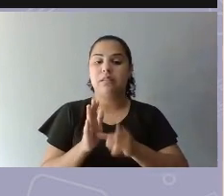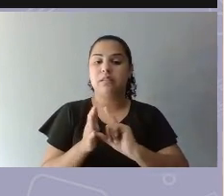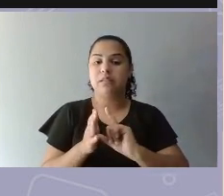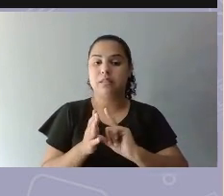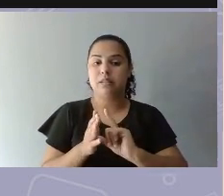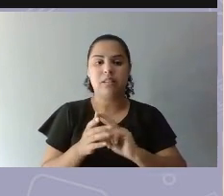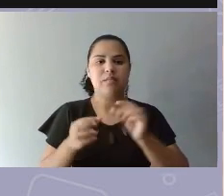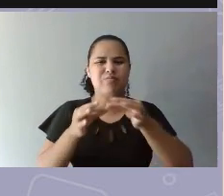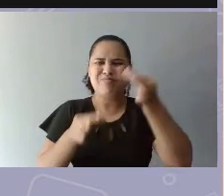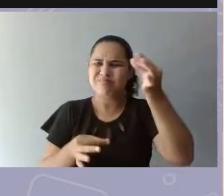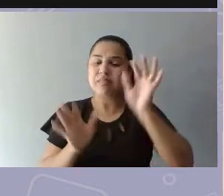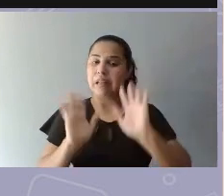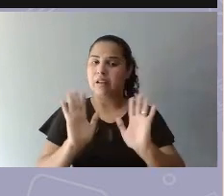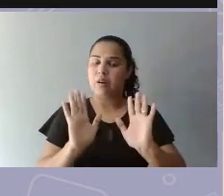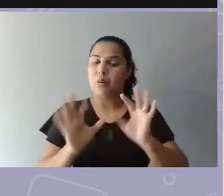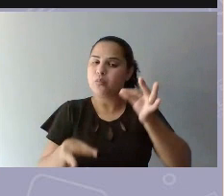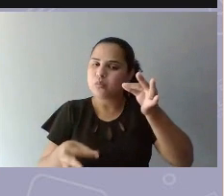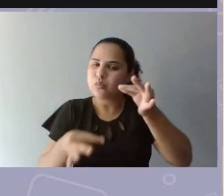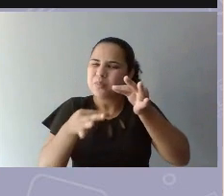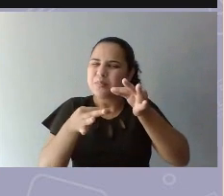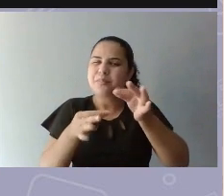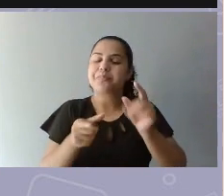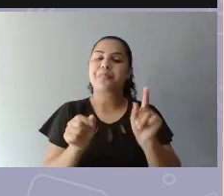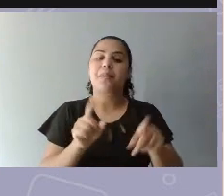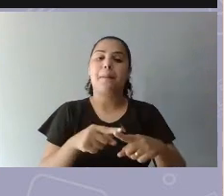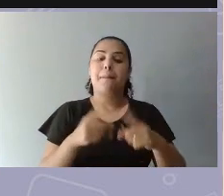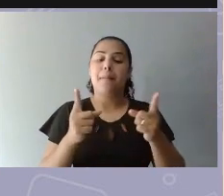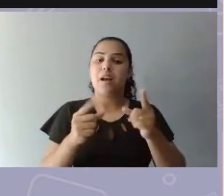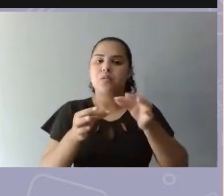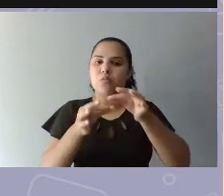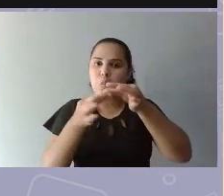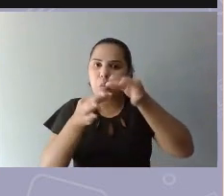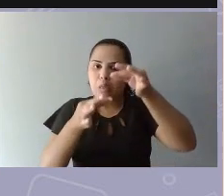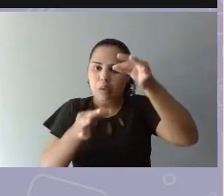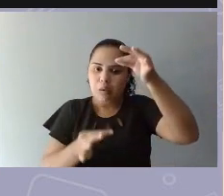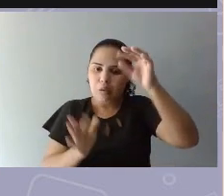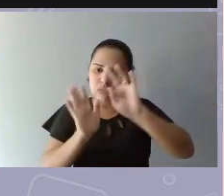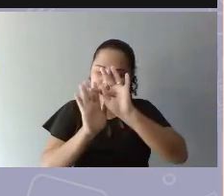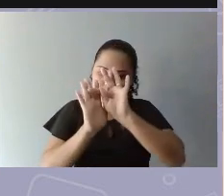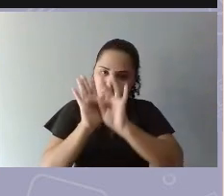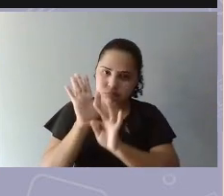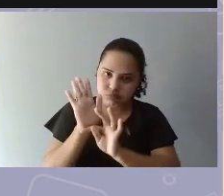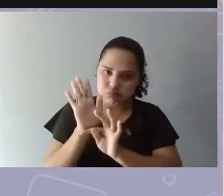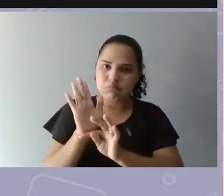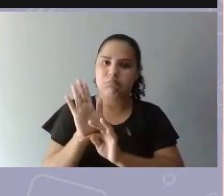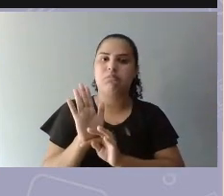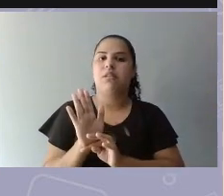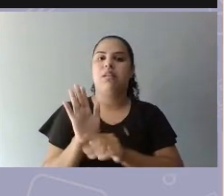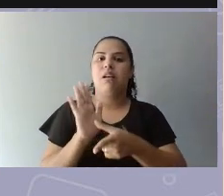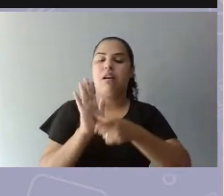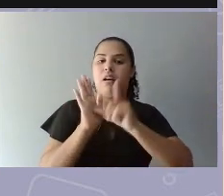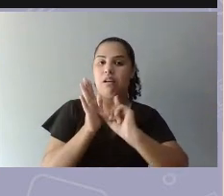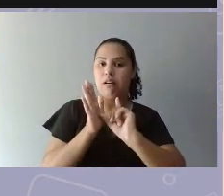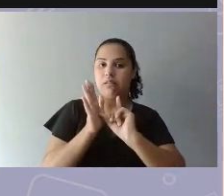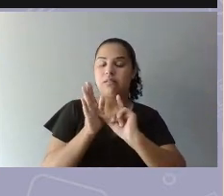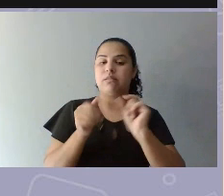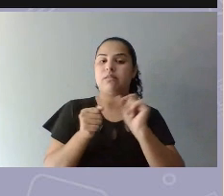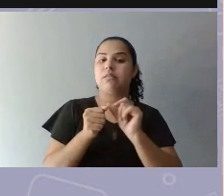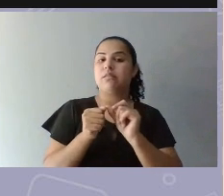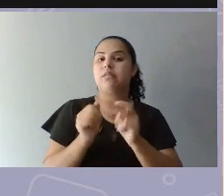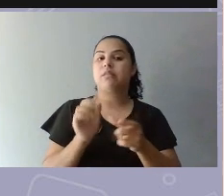então até que deu para a gente ler tranquilo mas se você pega uma questão que tem um texto muito longo antes de você entrar para ler o texto